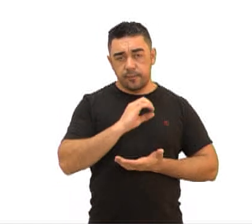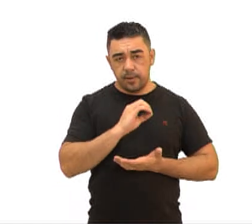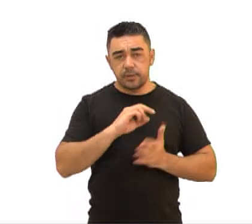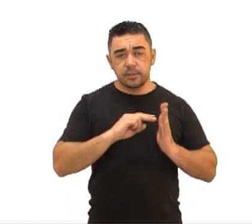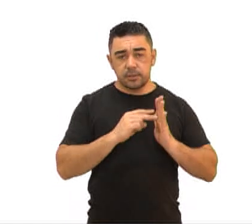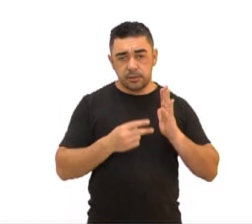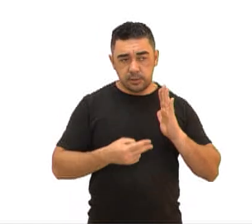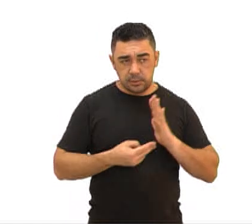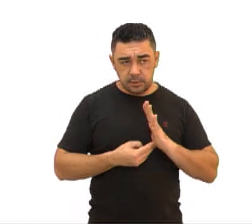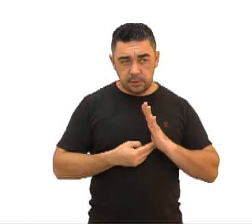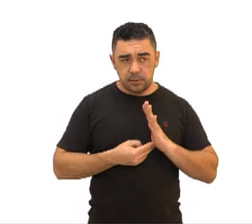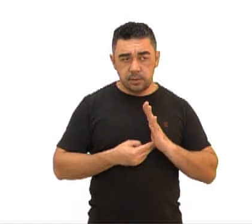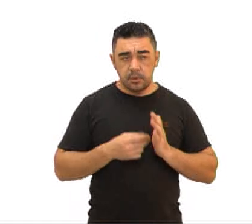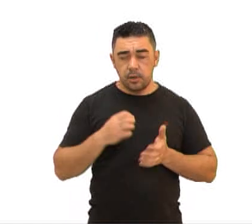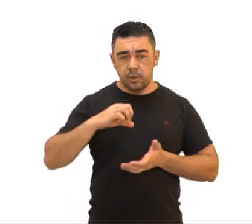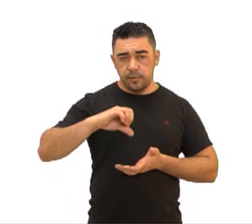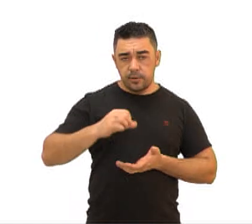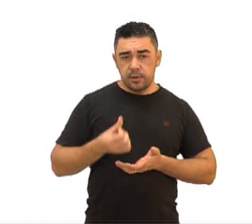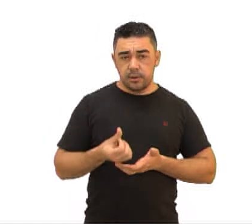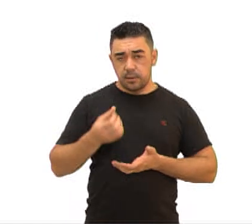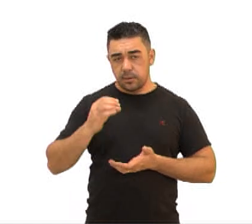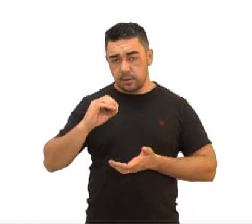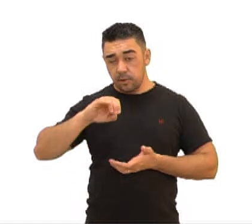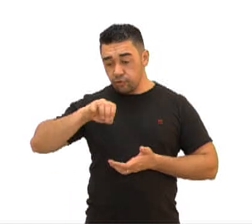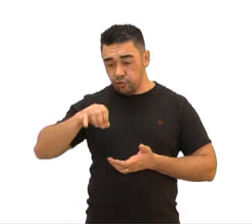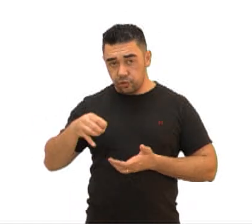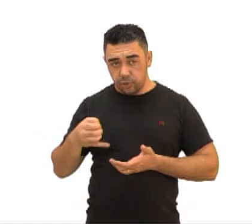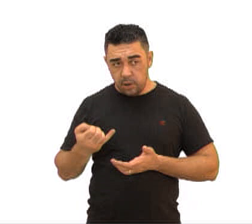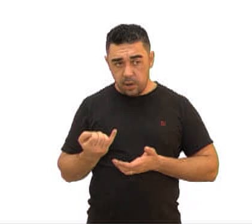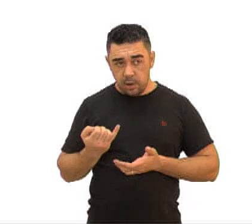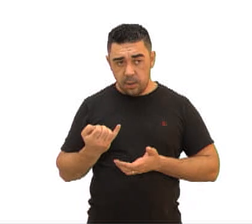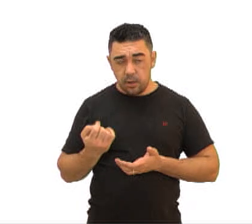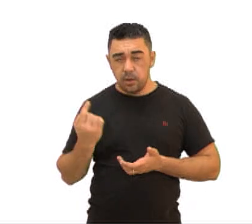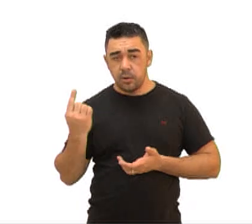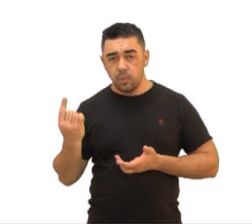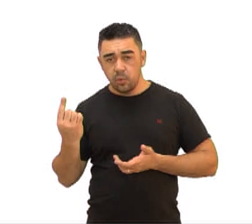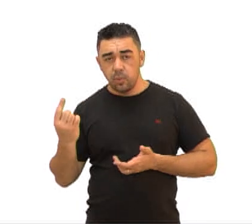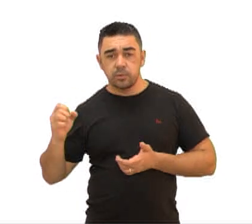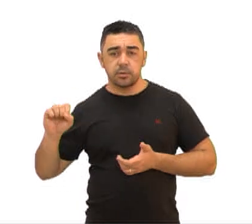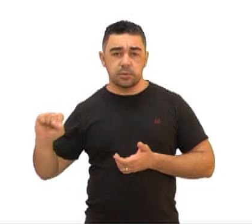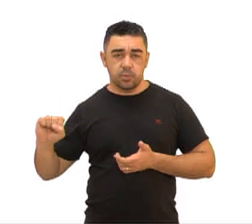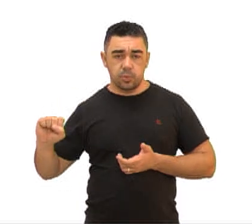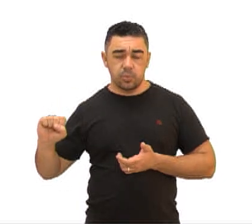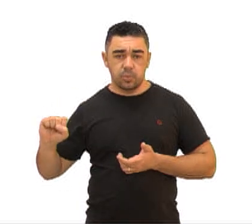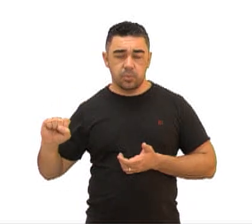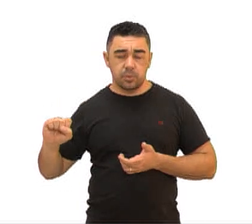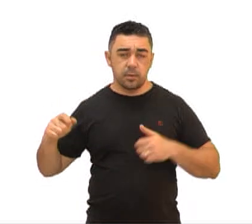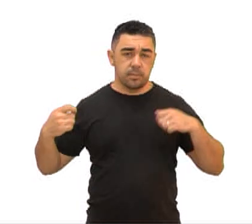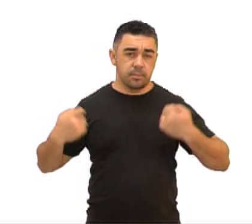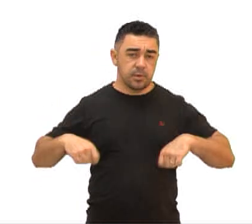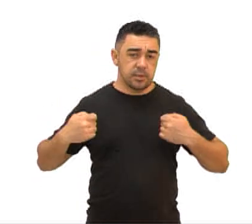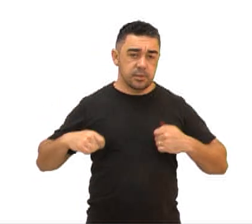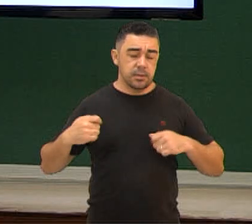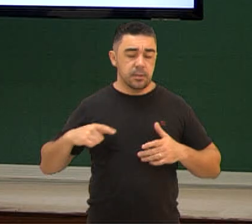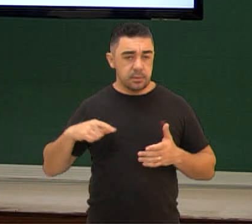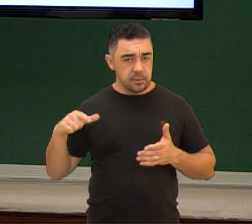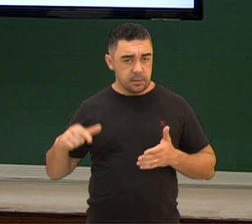significa 960 joules de energia que o ferro vai usar por segundo. Então ele precisa que chegue até